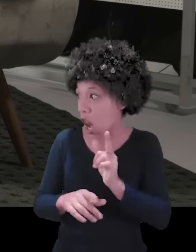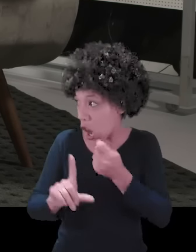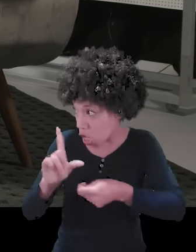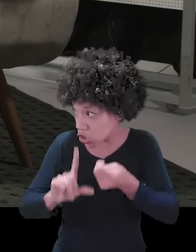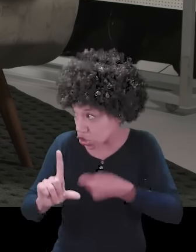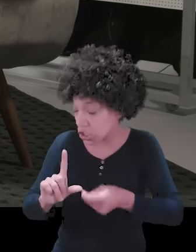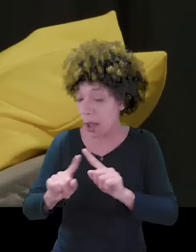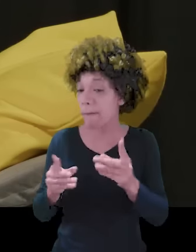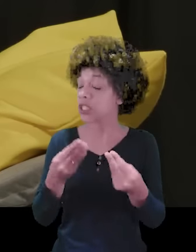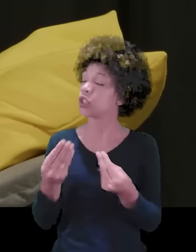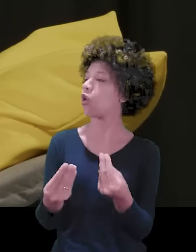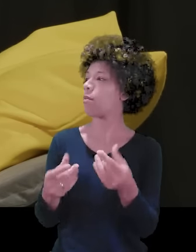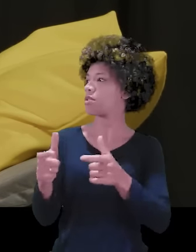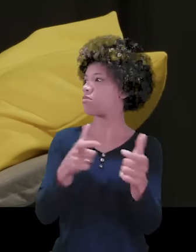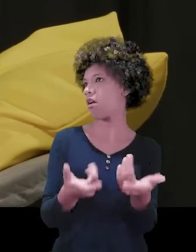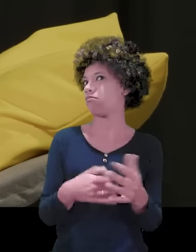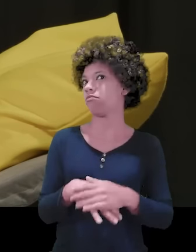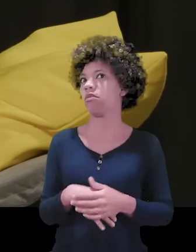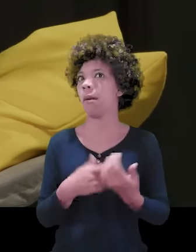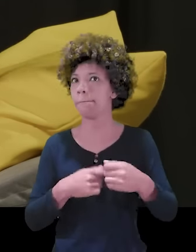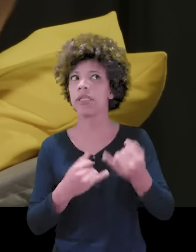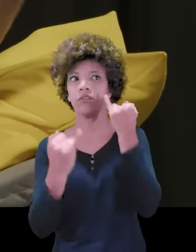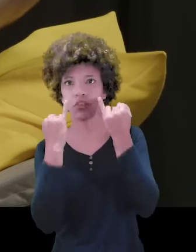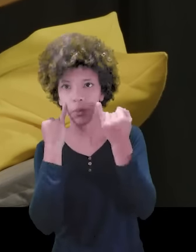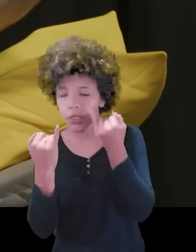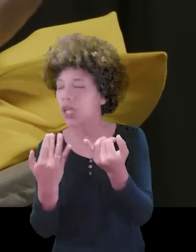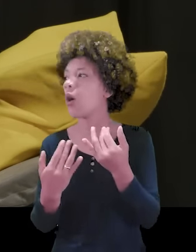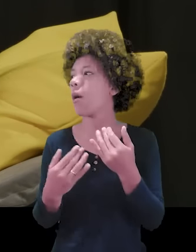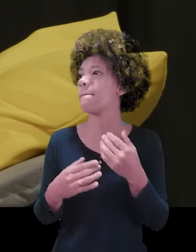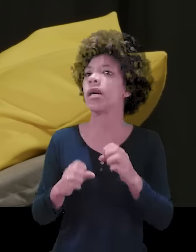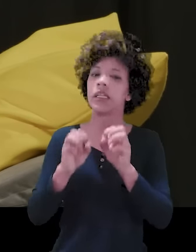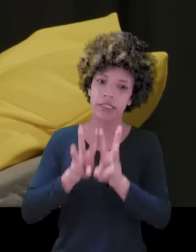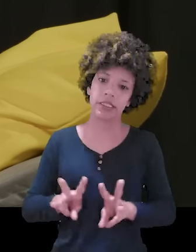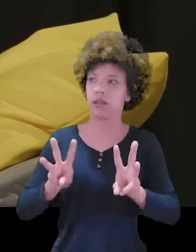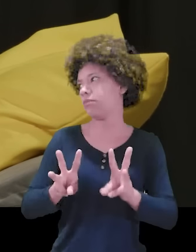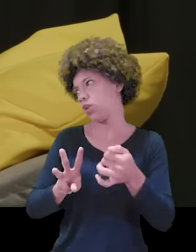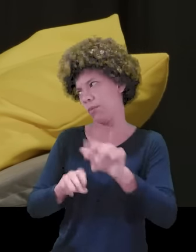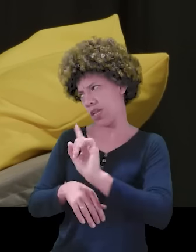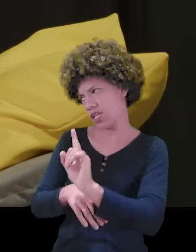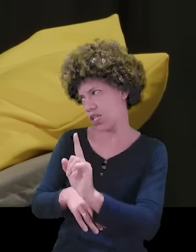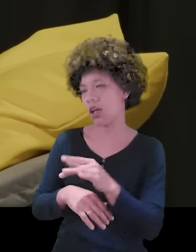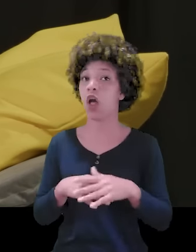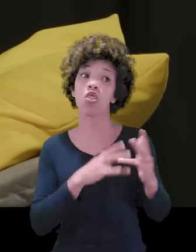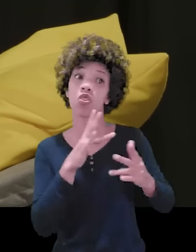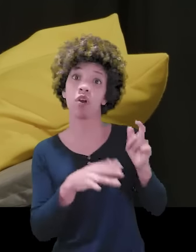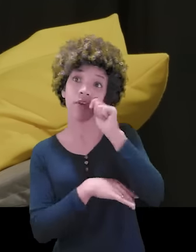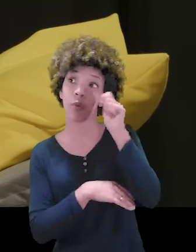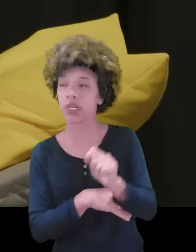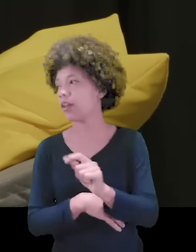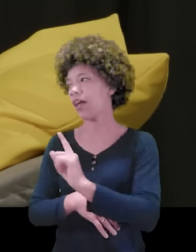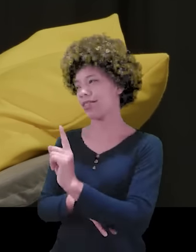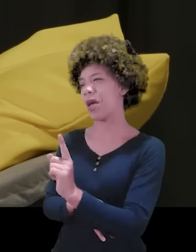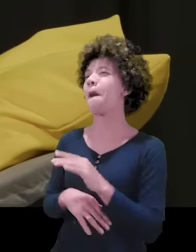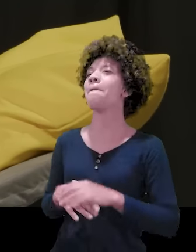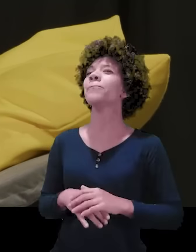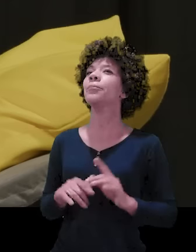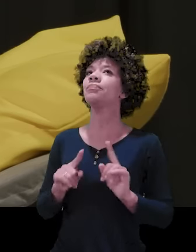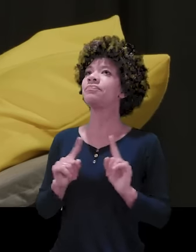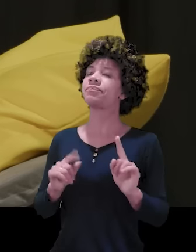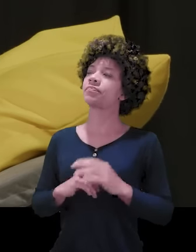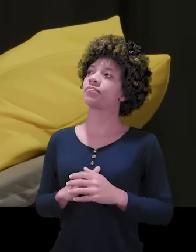que funciona essa esse lugar se obviamente para sair da informações com cara entrar no www noiva ucraniano mas